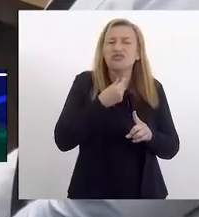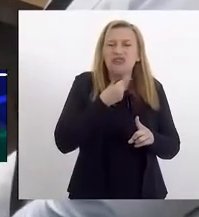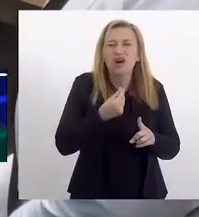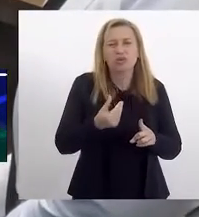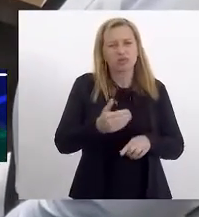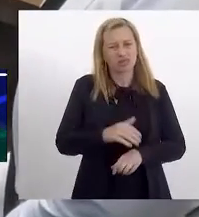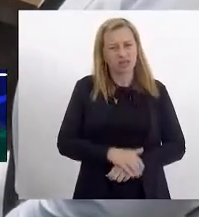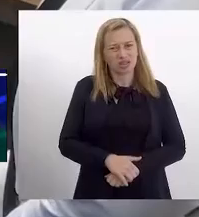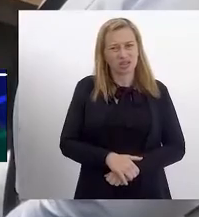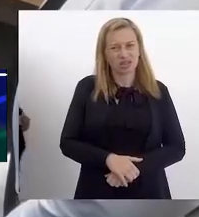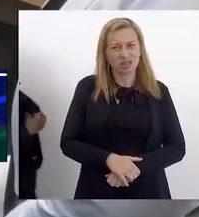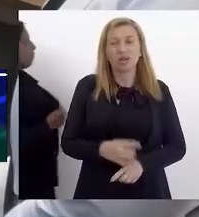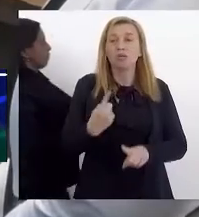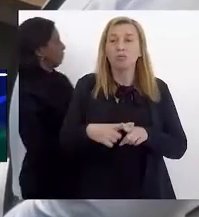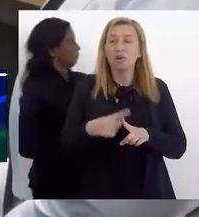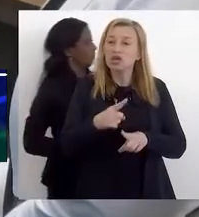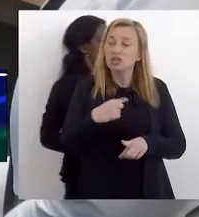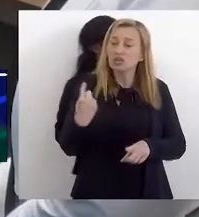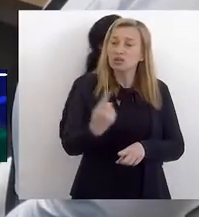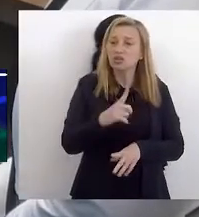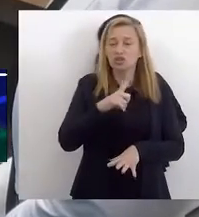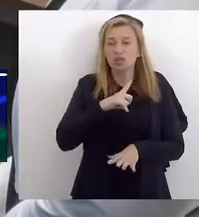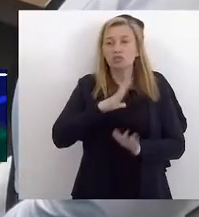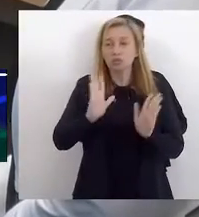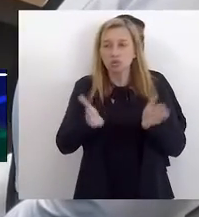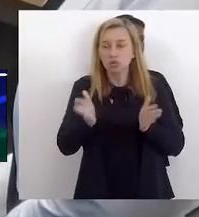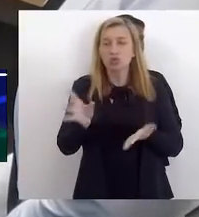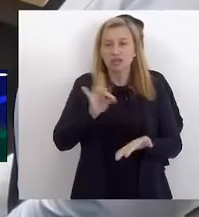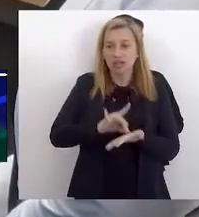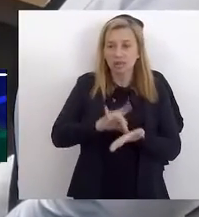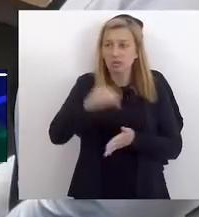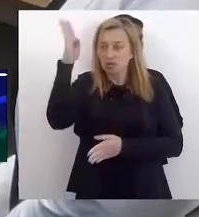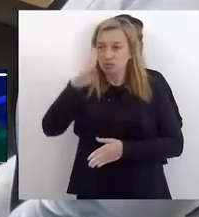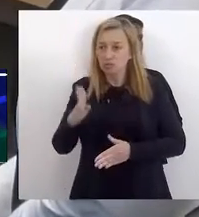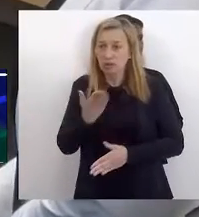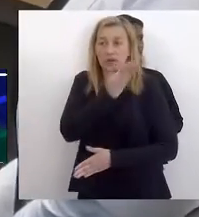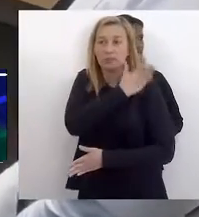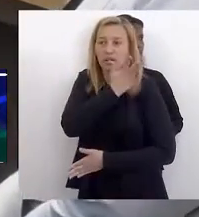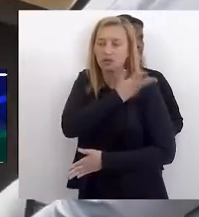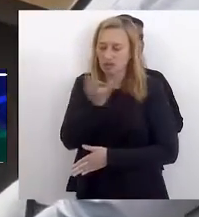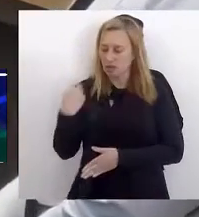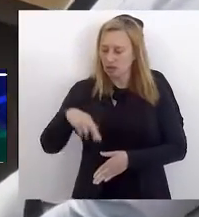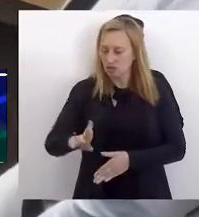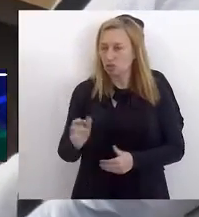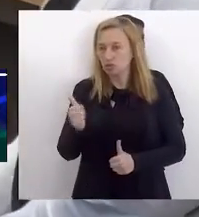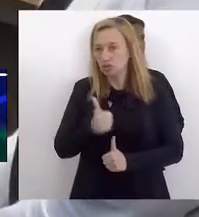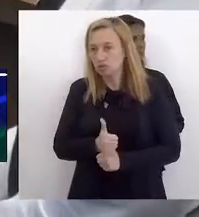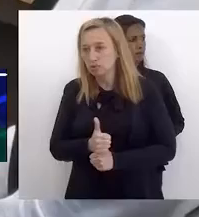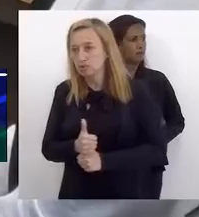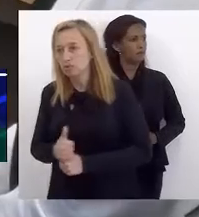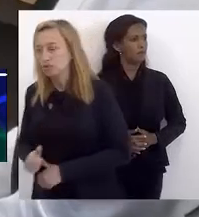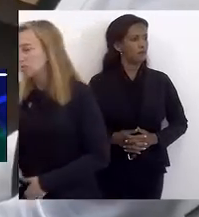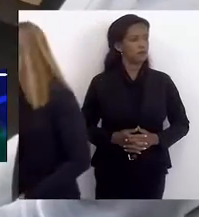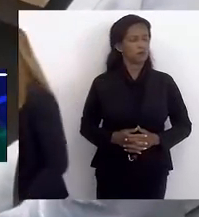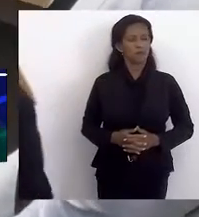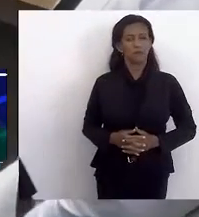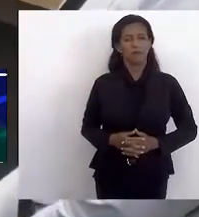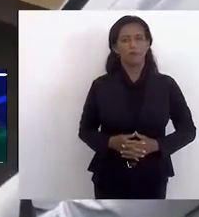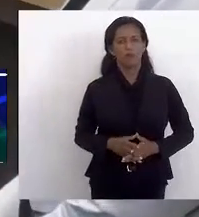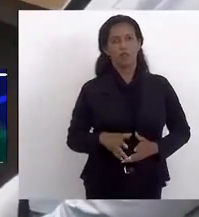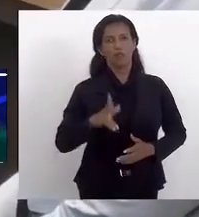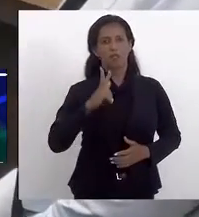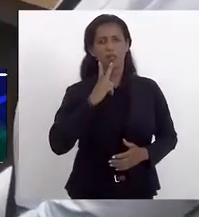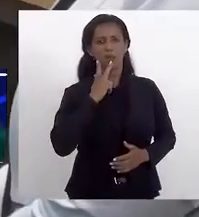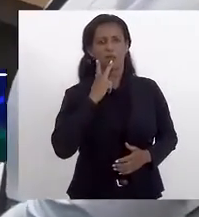hipócrita. O que nós temos hoje, verdadeiramente, no Brasil, é preconceito religioso. Aí você pode chamar de racismo religioso,